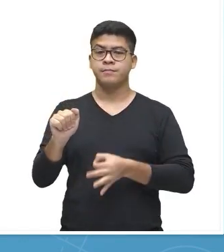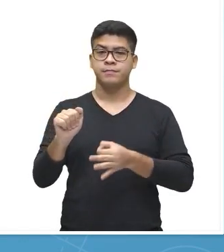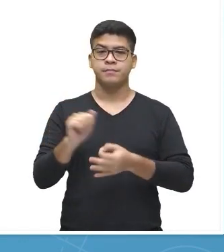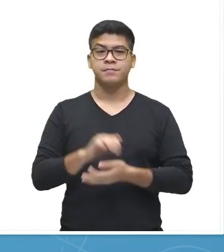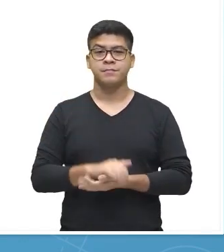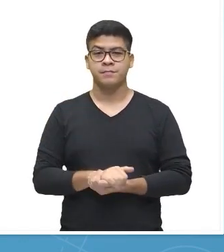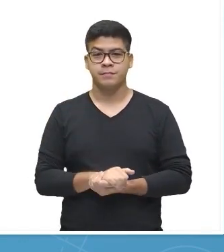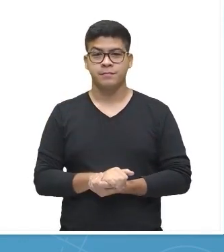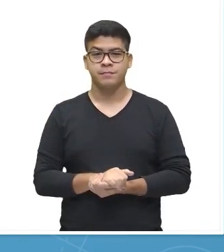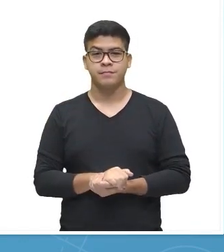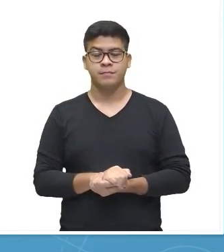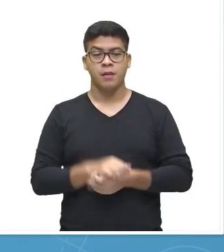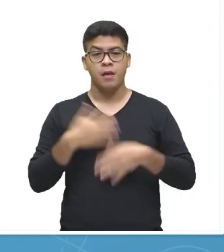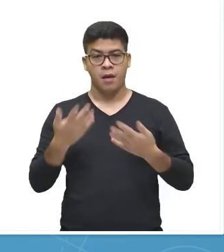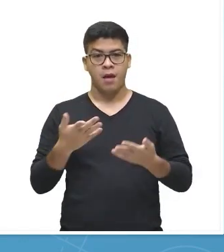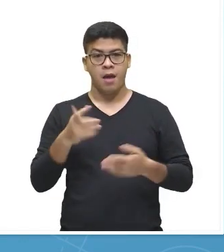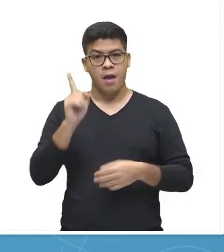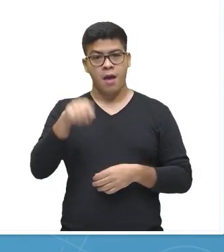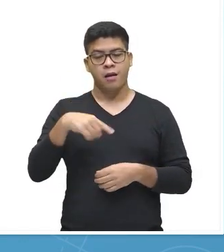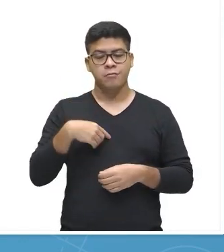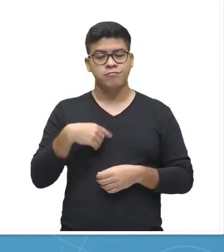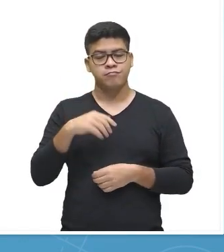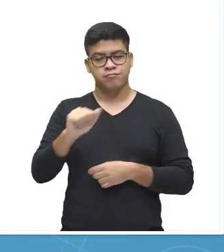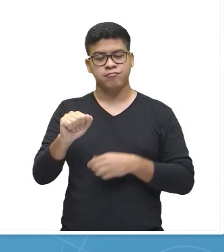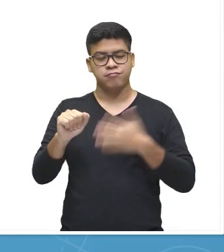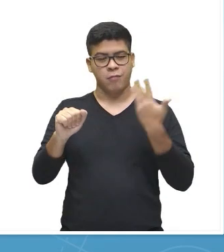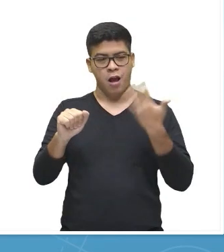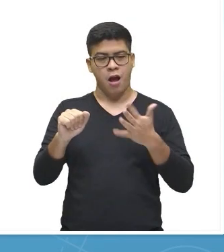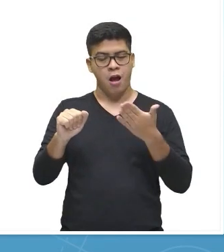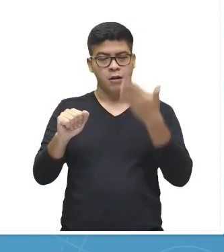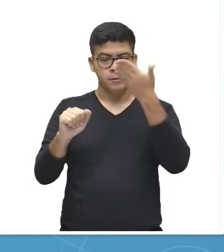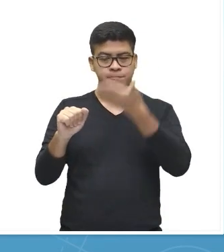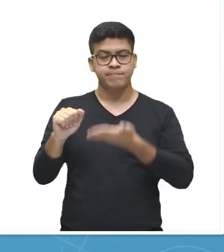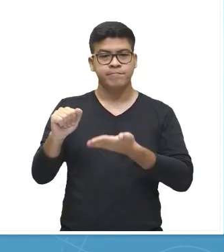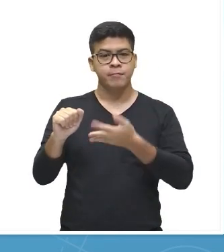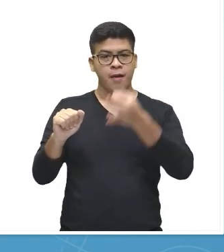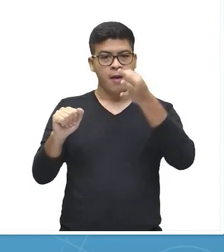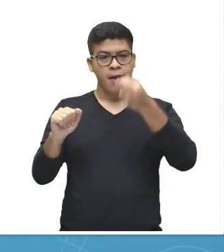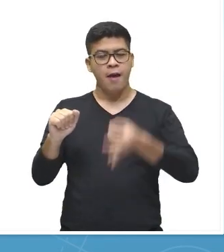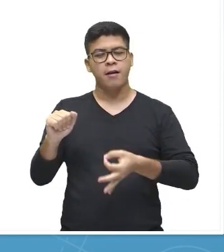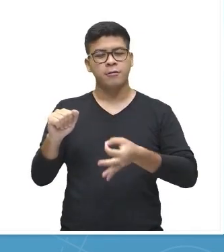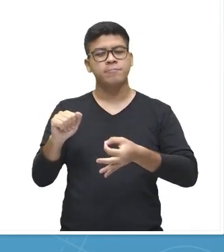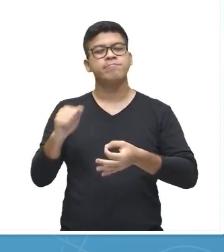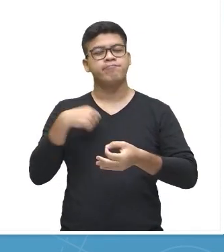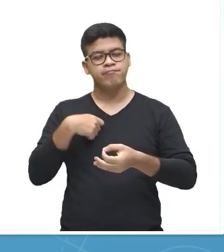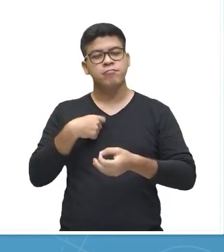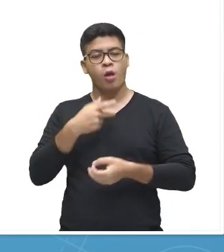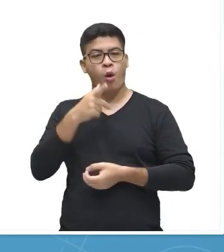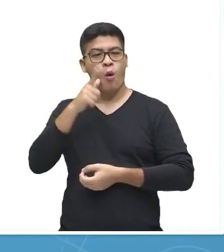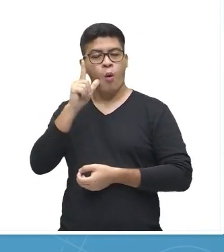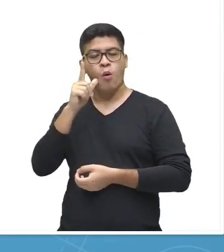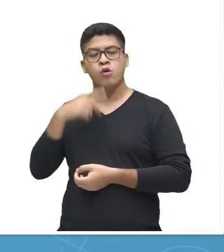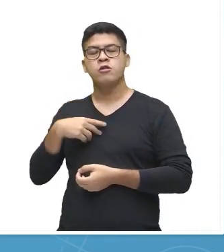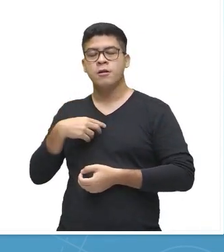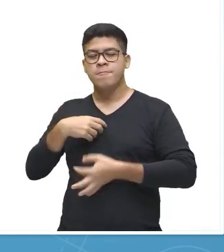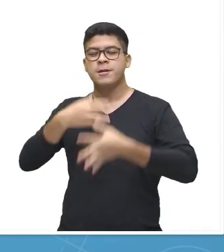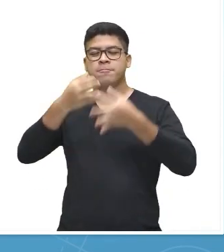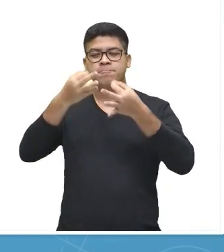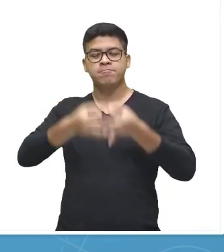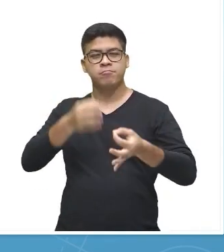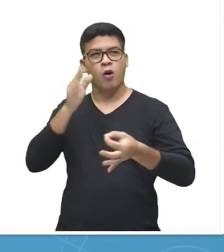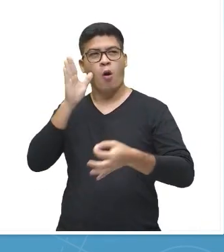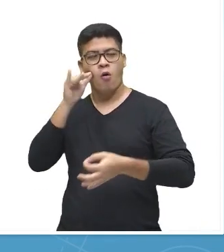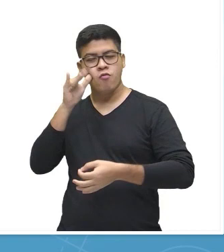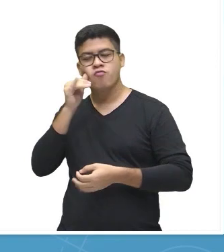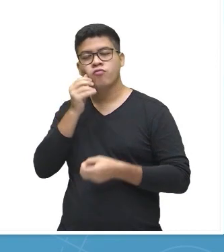A, esses acertaram. Quer dizer que estavam bem antenados na aula de ontem,